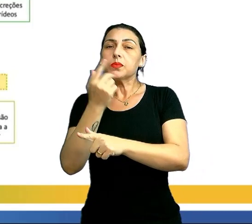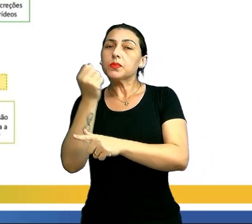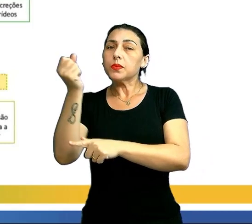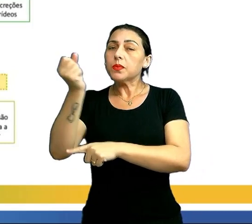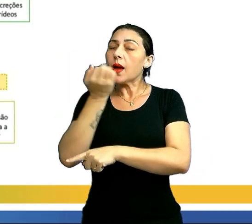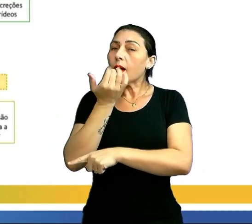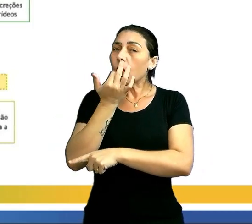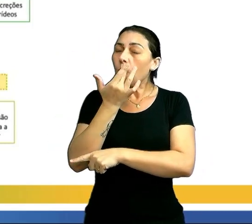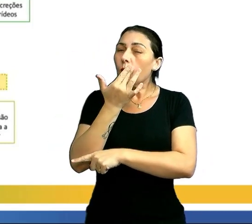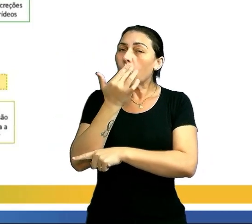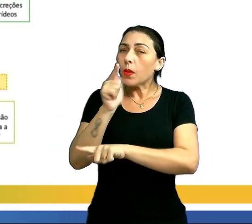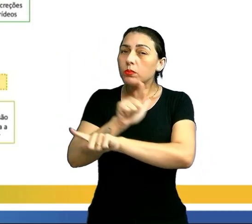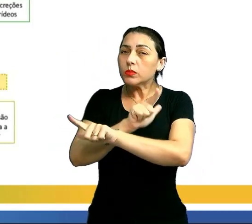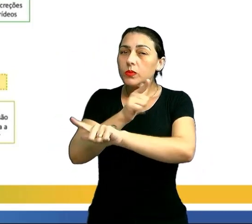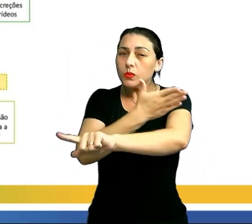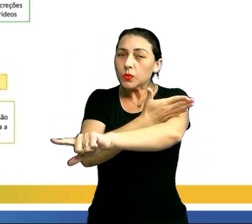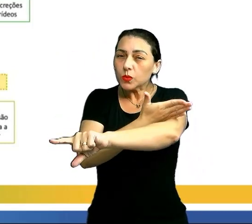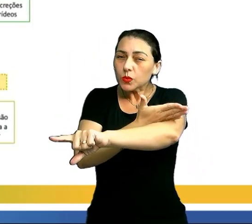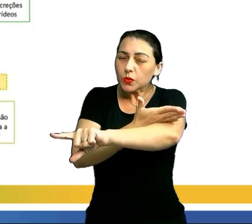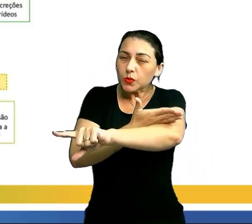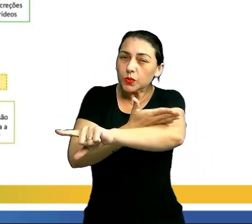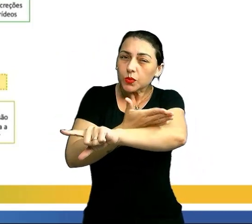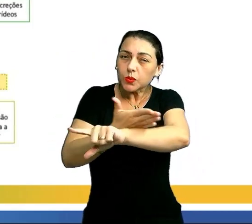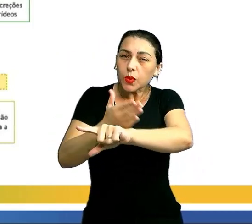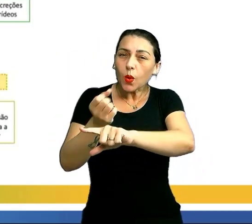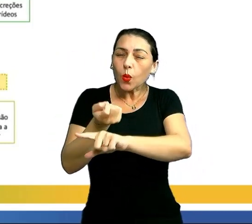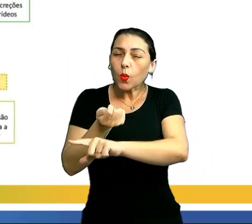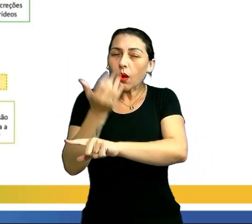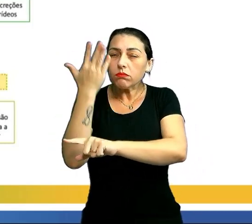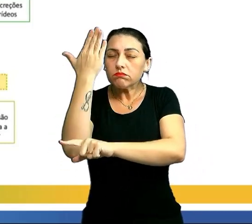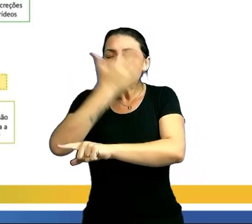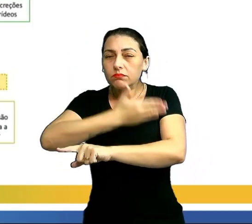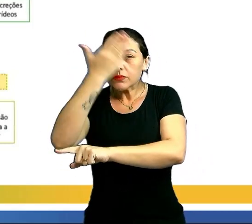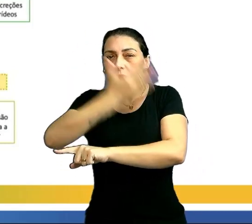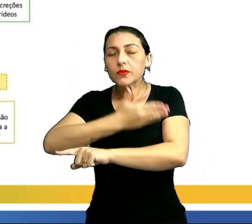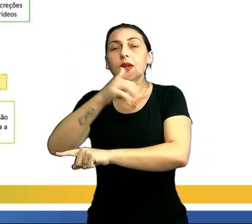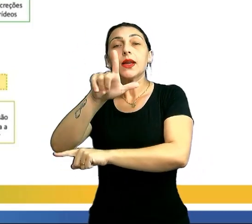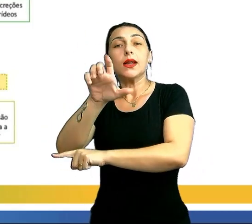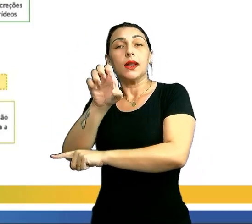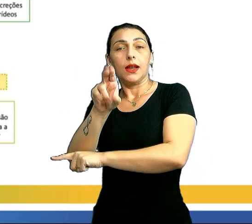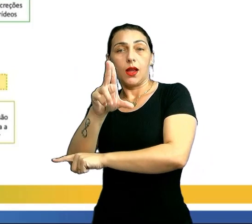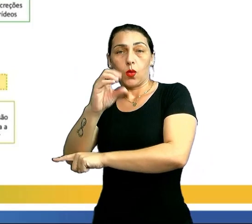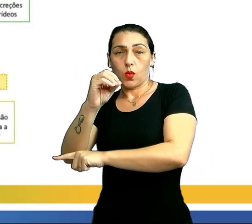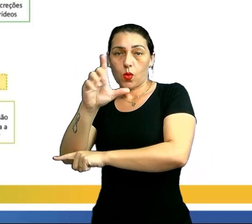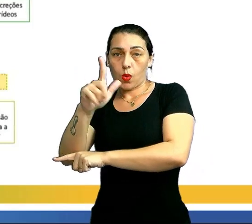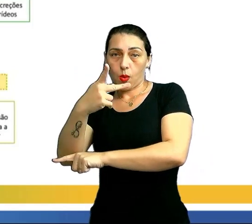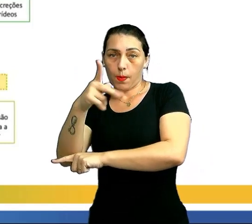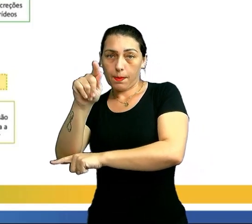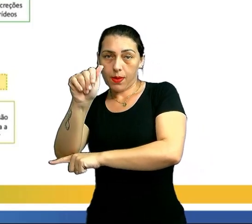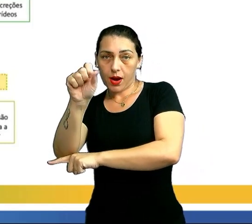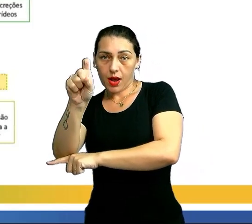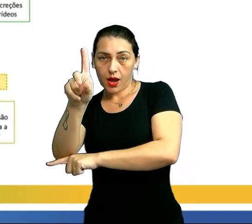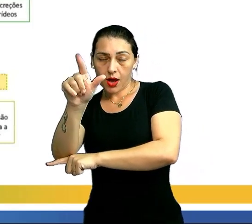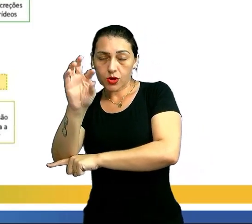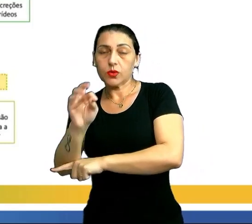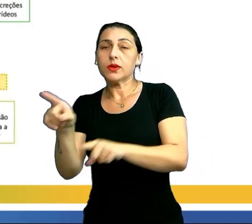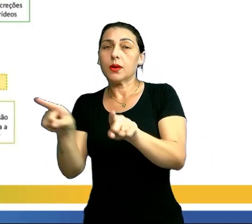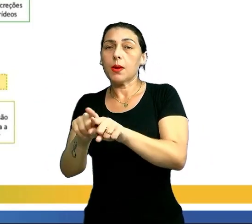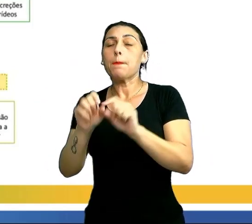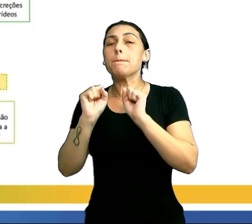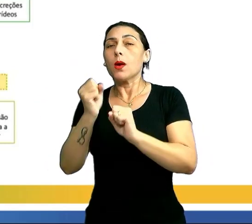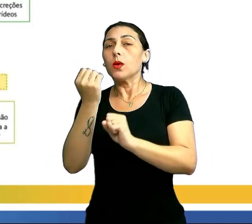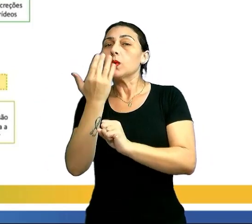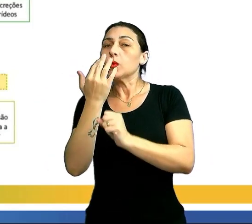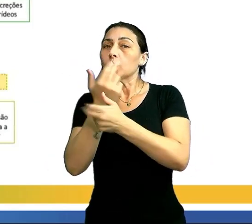gente chama de leucoplastos, ou então que podem ser coloridos, que nós chamamos de